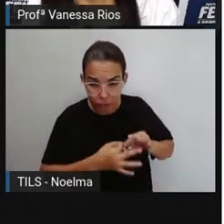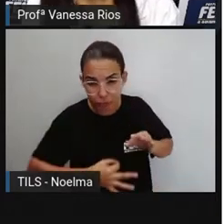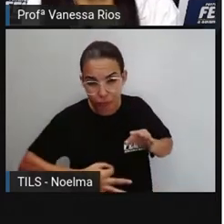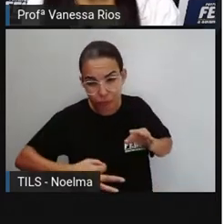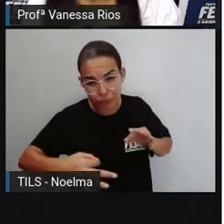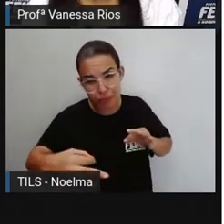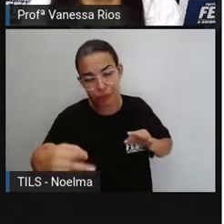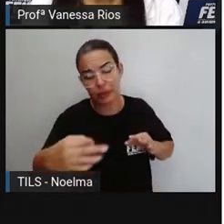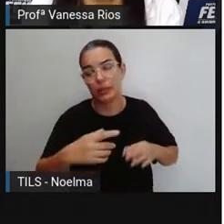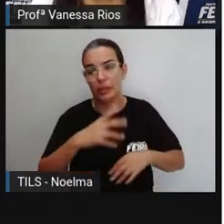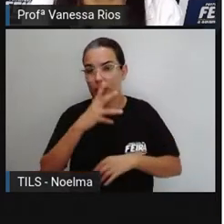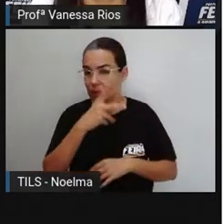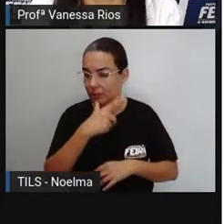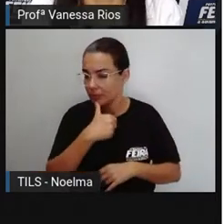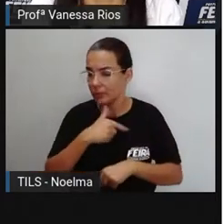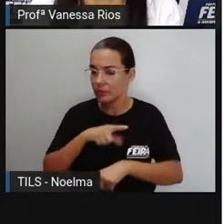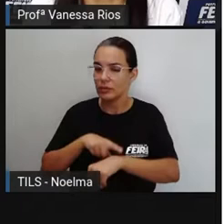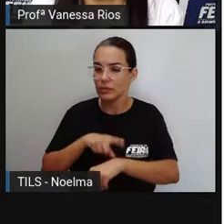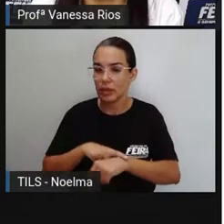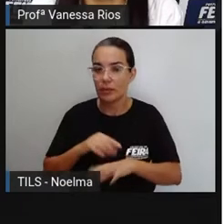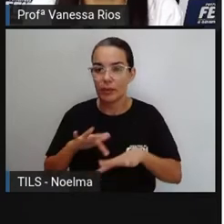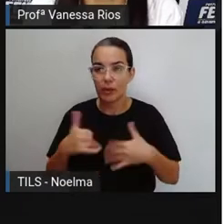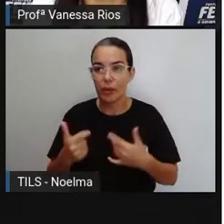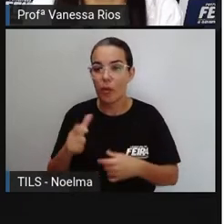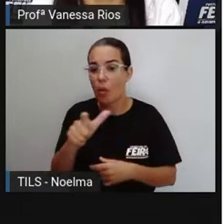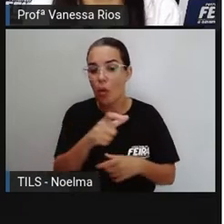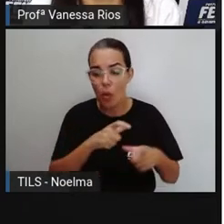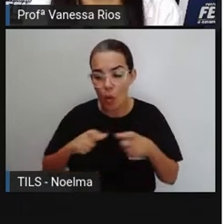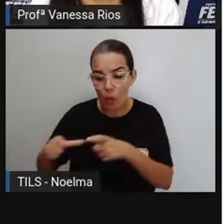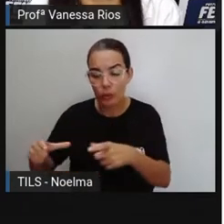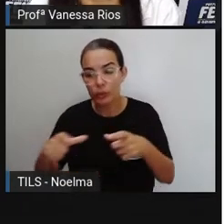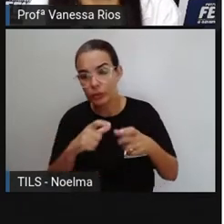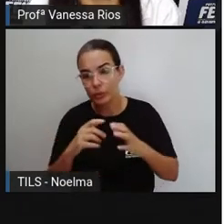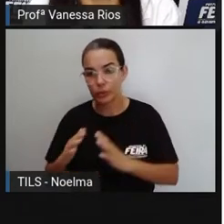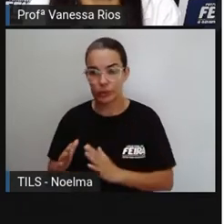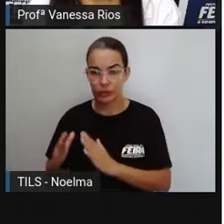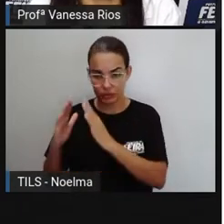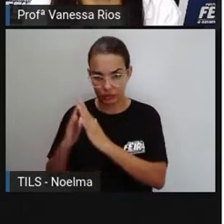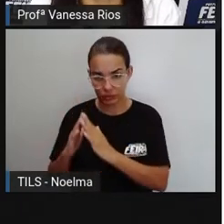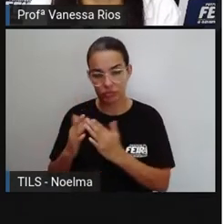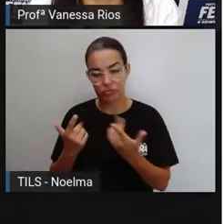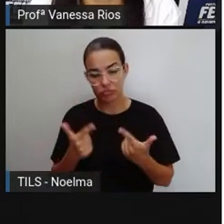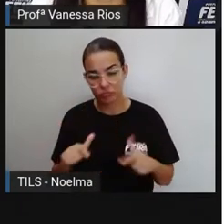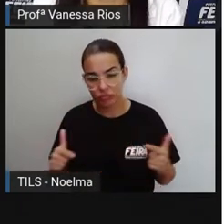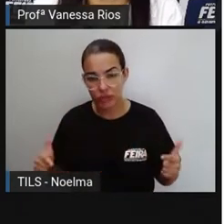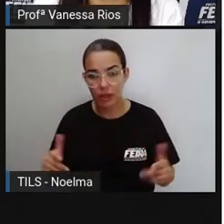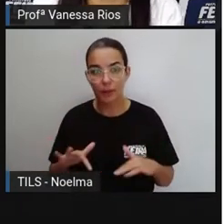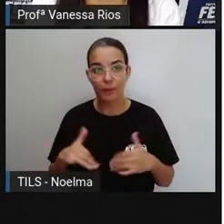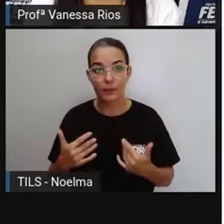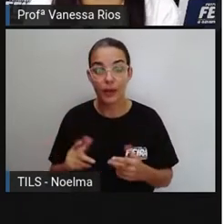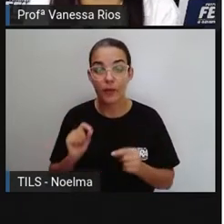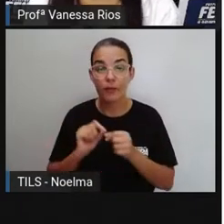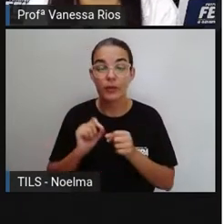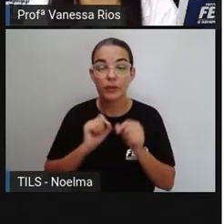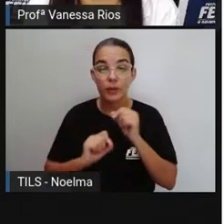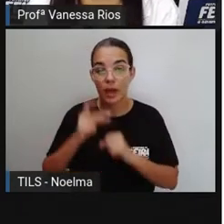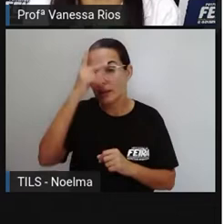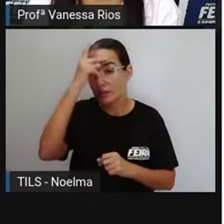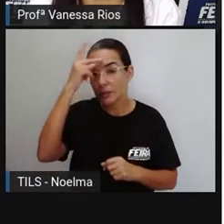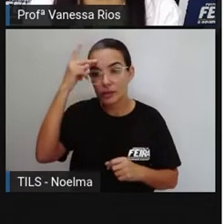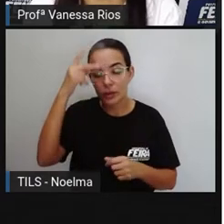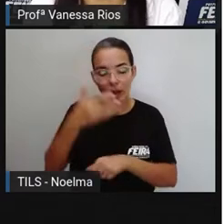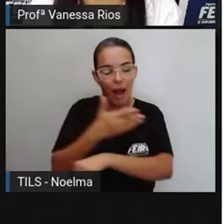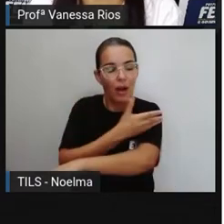contato com outras pessoas ou com outros ambientes que não fosse aí o ambiente da nossa casa. Então, privou muitas